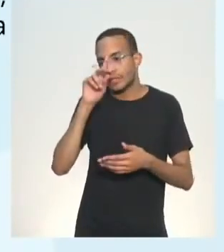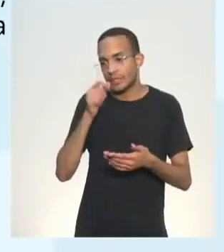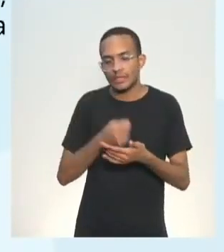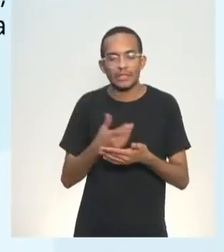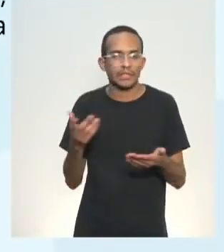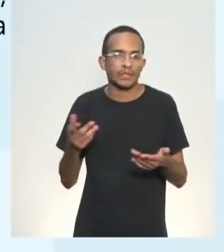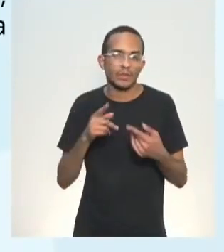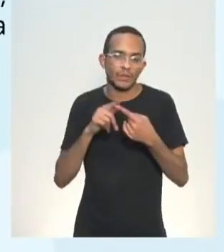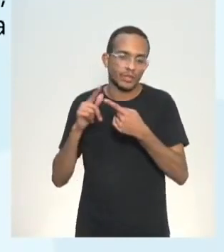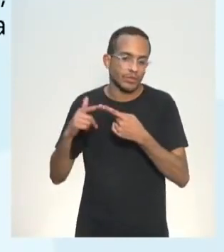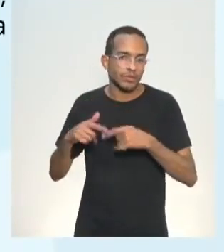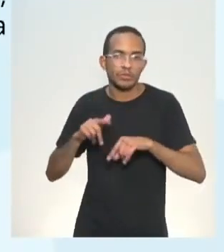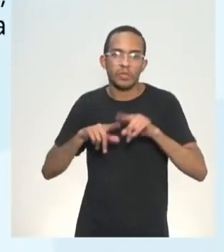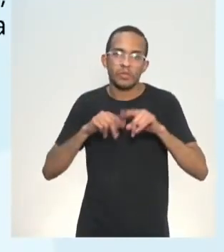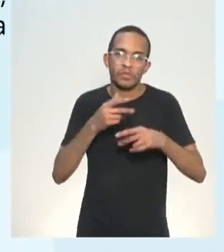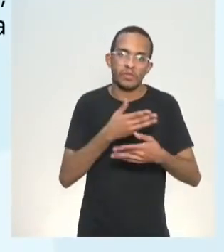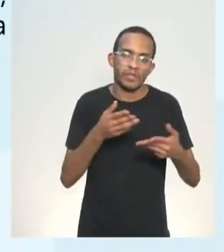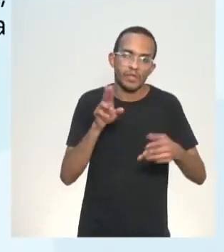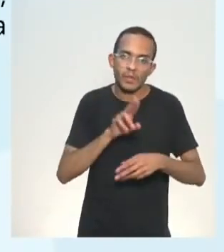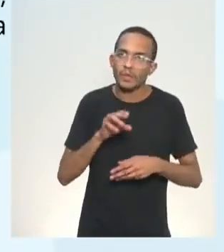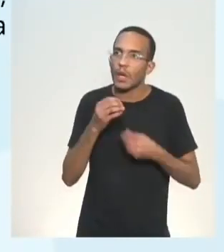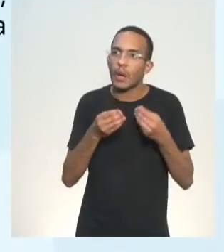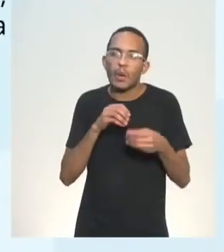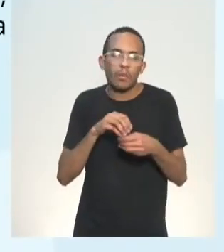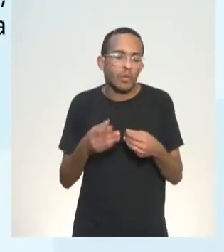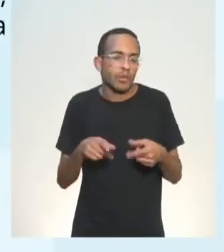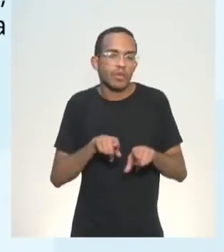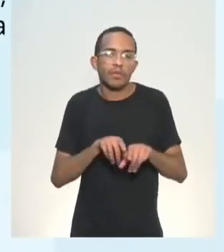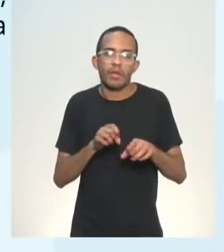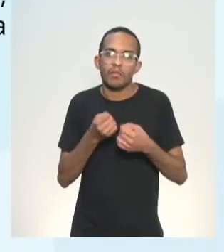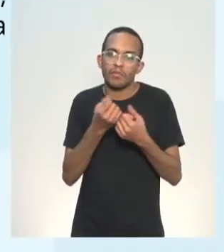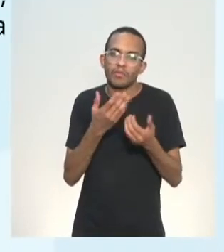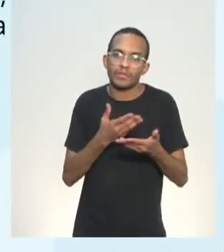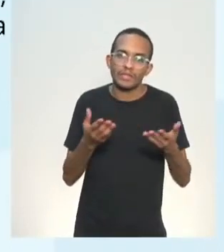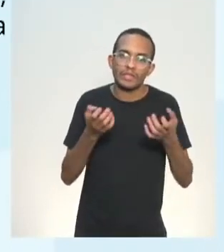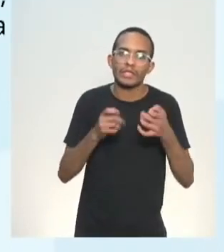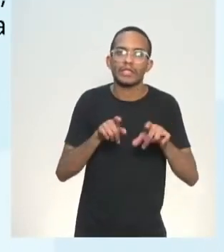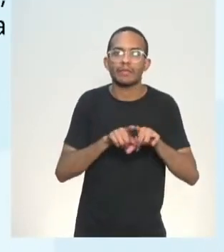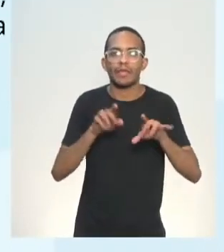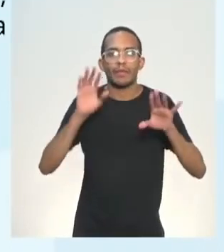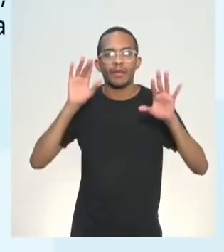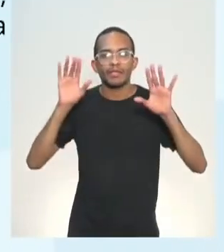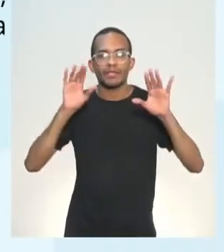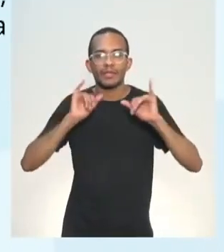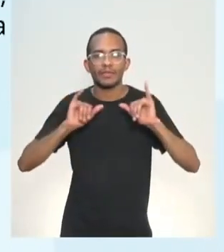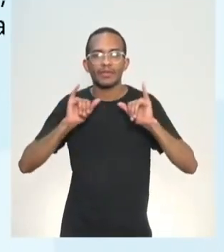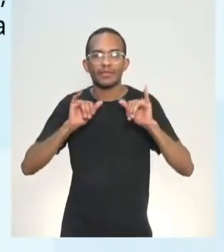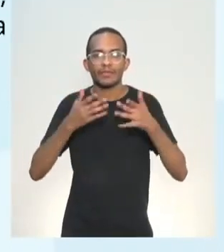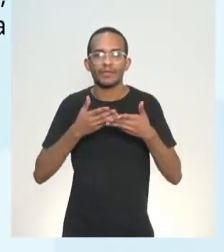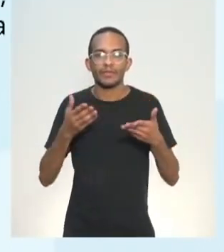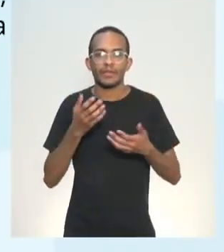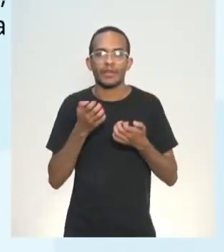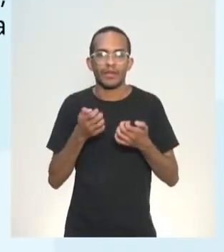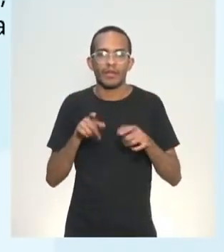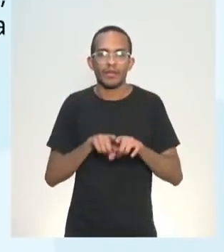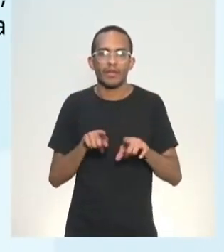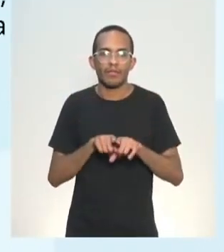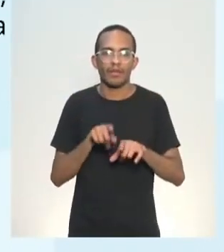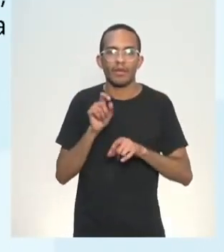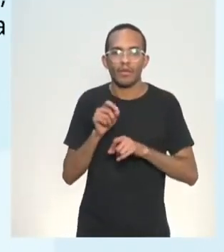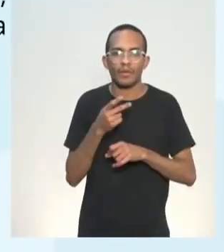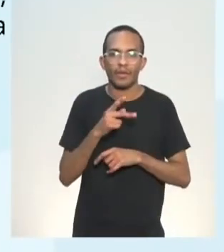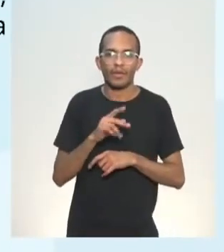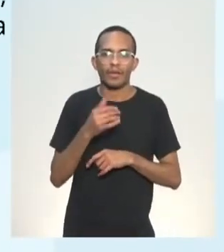tipo de material que vocês vão usar, né, a forma, conteúdo, suporte que vocês querem, e vão pensar na mensagem que vocês gostariam que essa